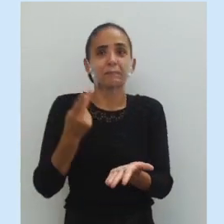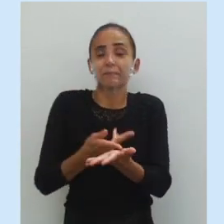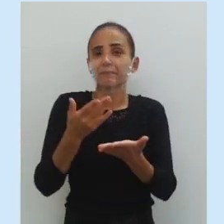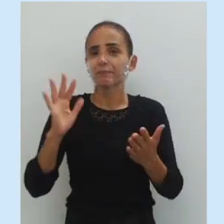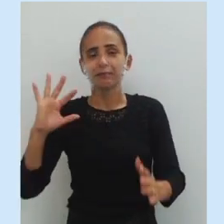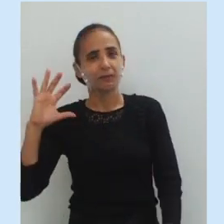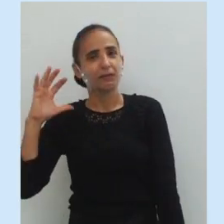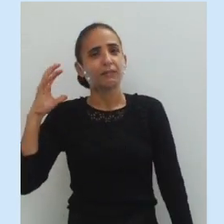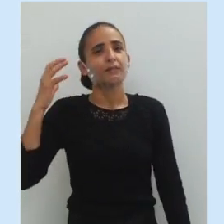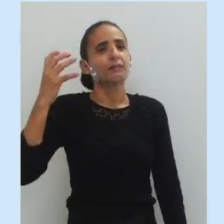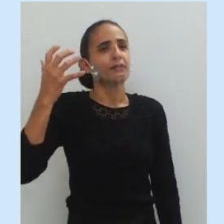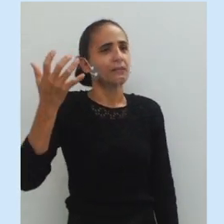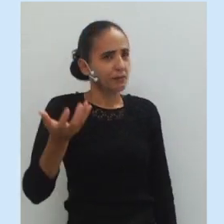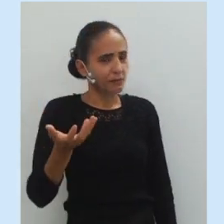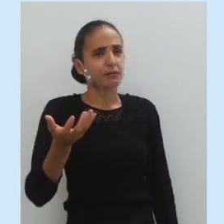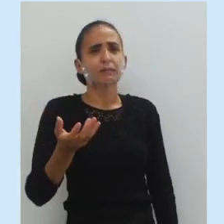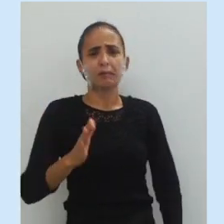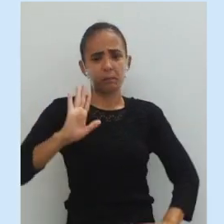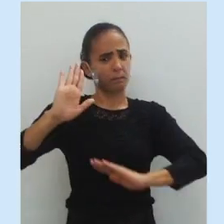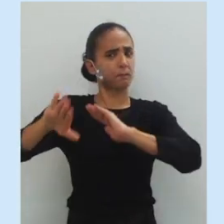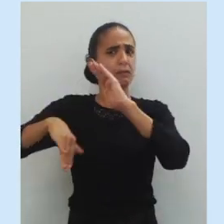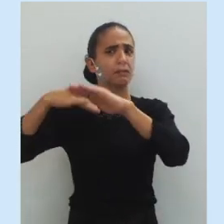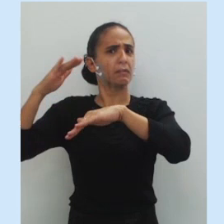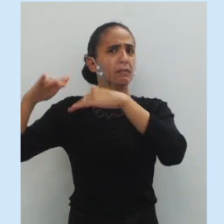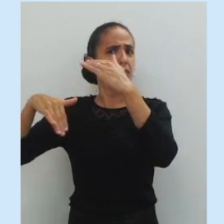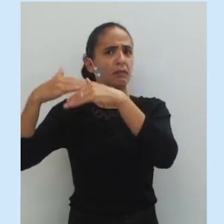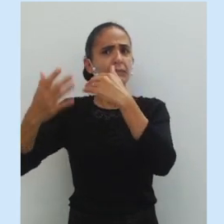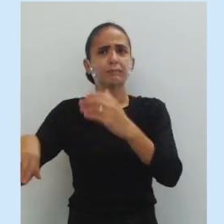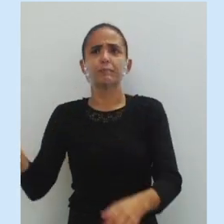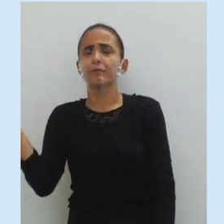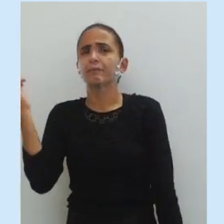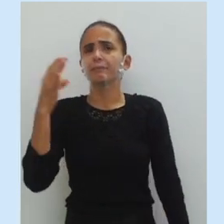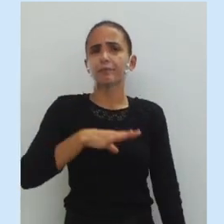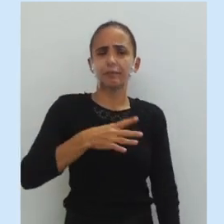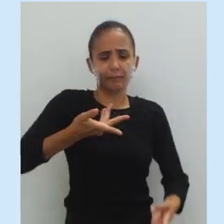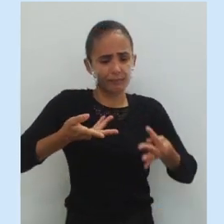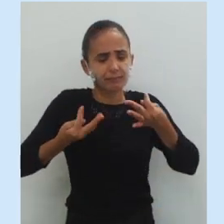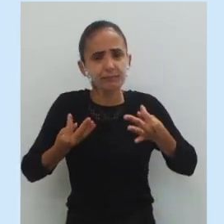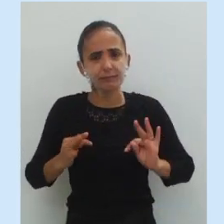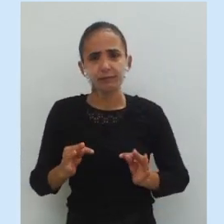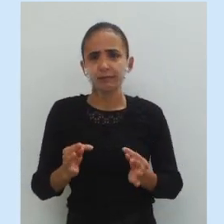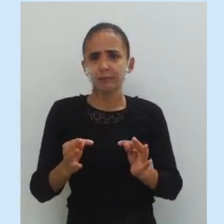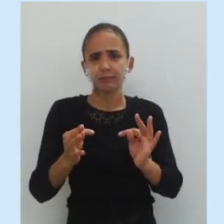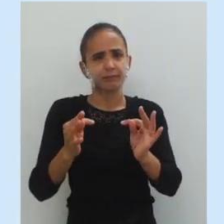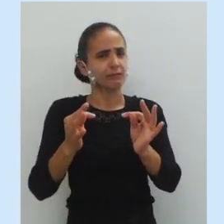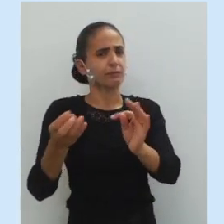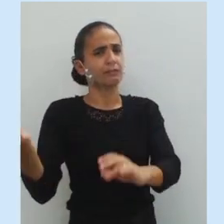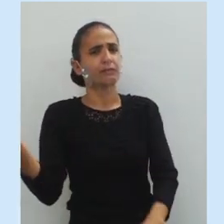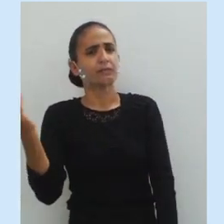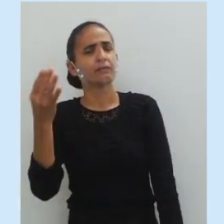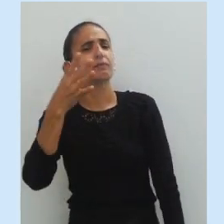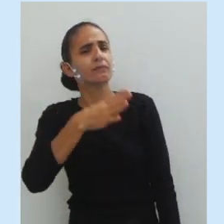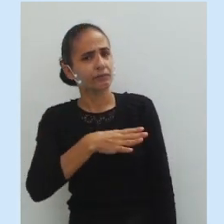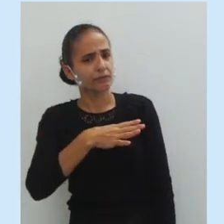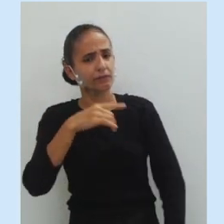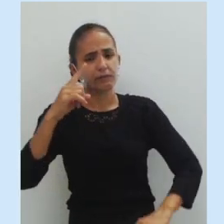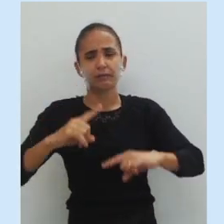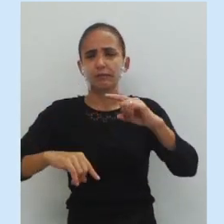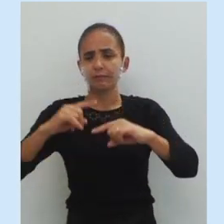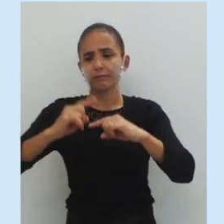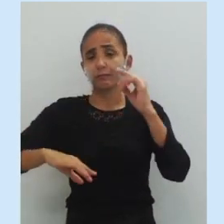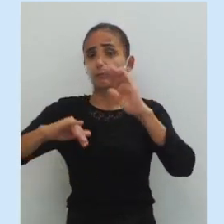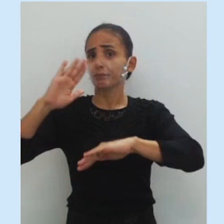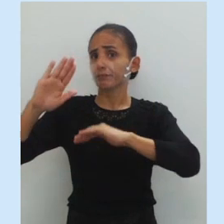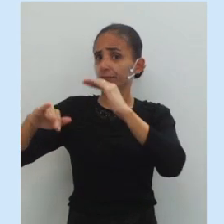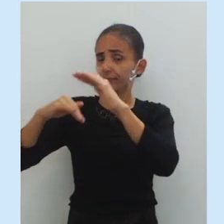ou seja, que são saltos descontínuos na tecnologia de produtos